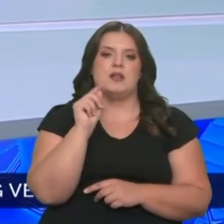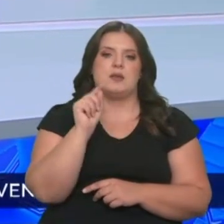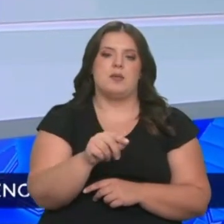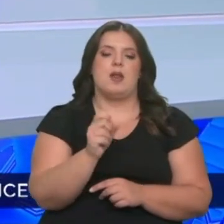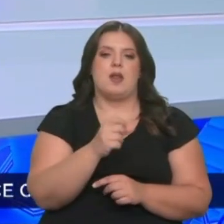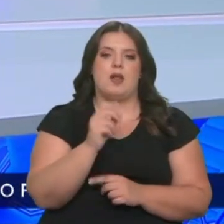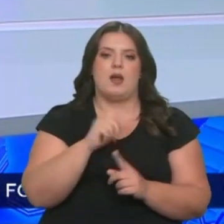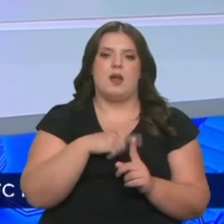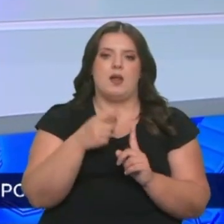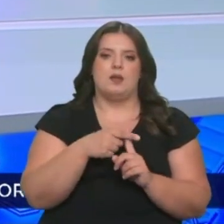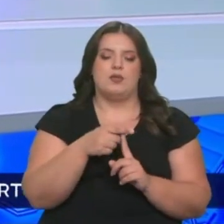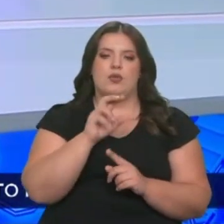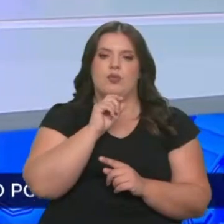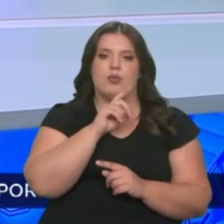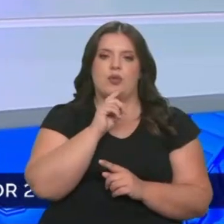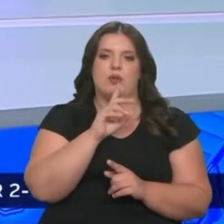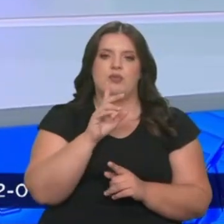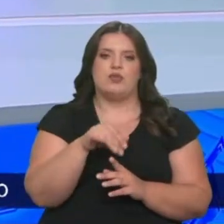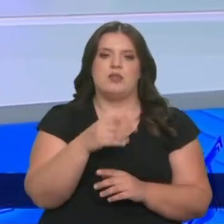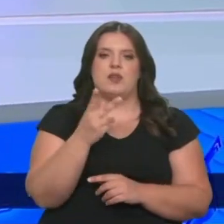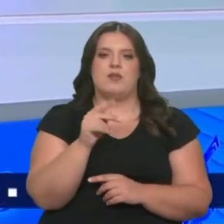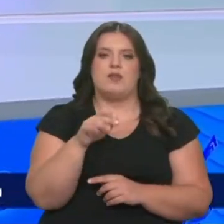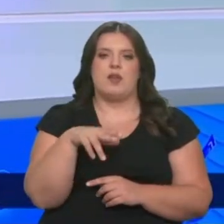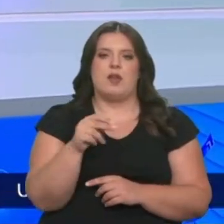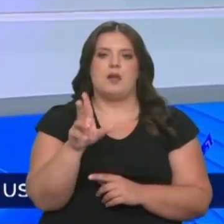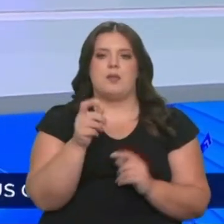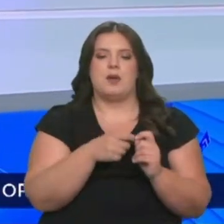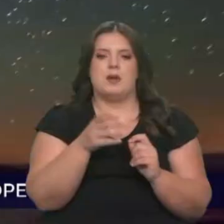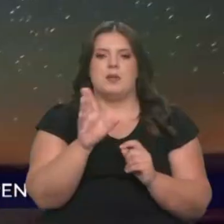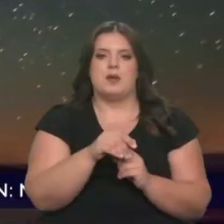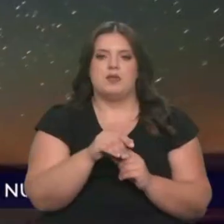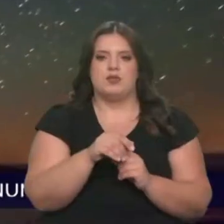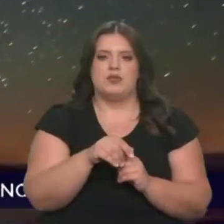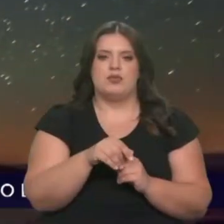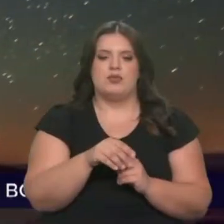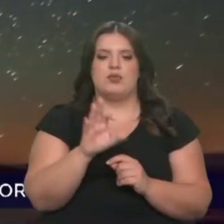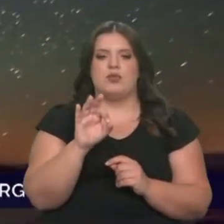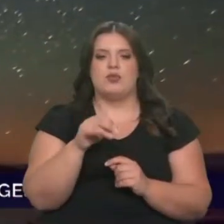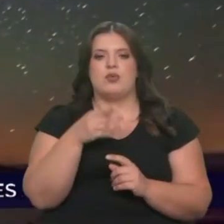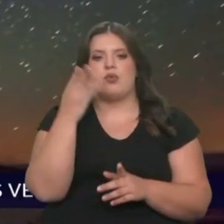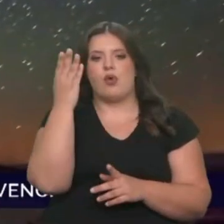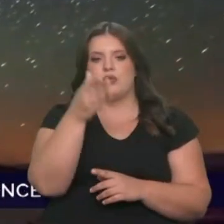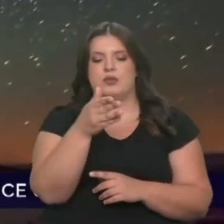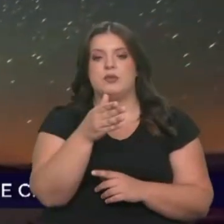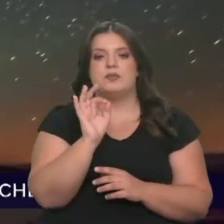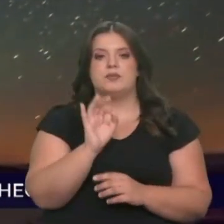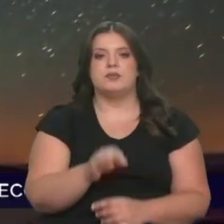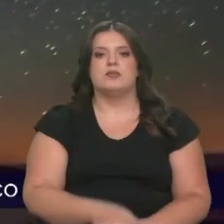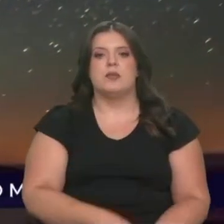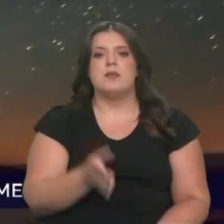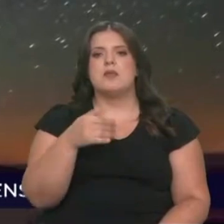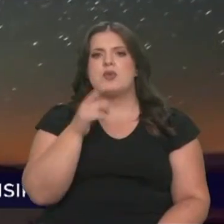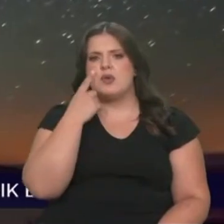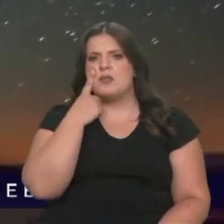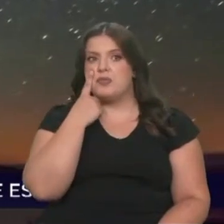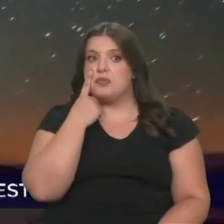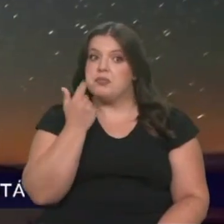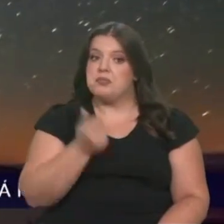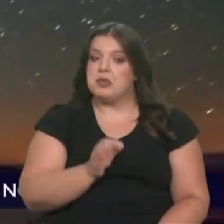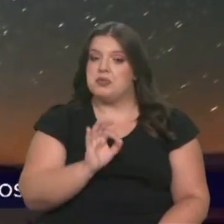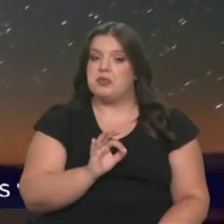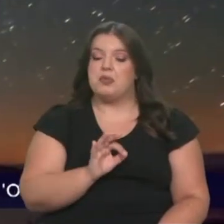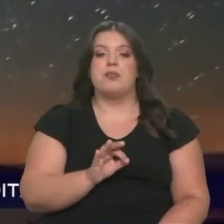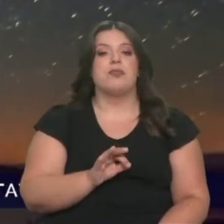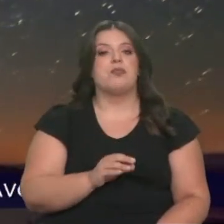estar descansados. Daqui a 13 mil anos será a Vega, a estrela Vega mais próxima do Polo Norte celestial. Mas já conhecemos mesmo a